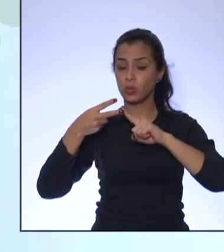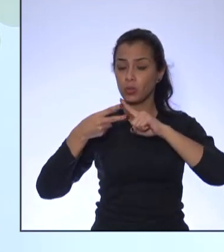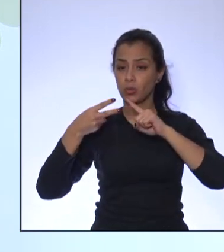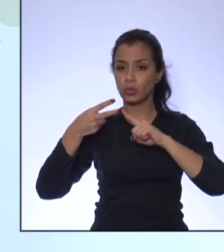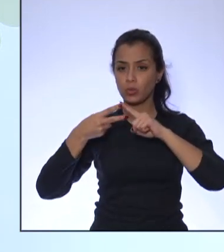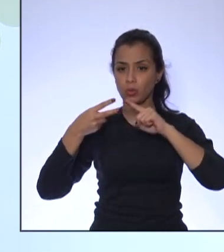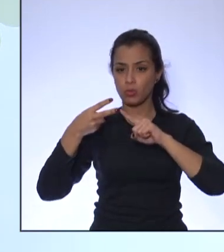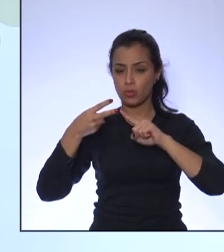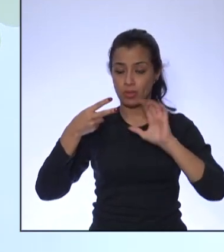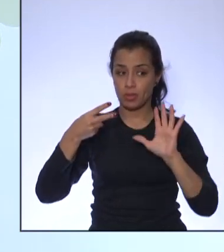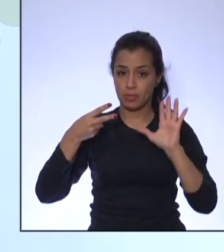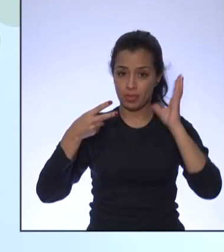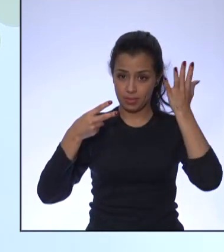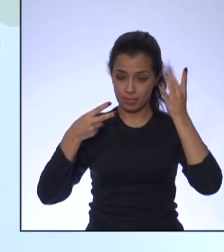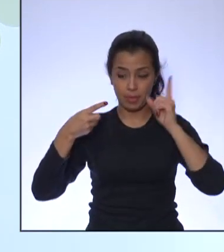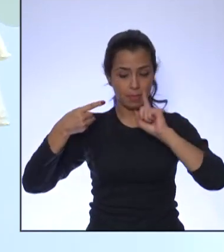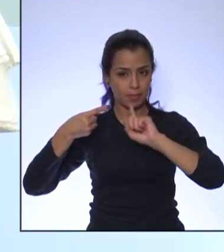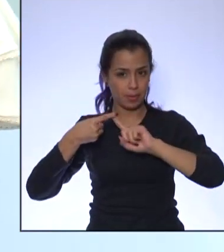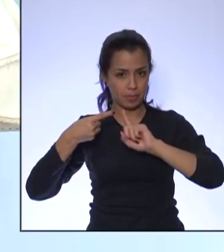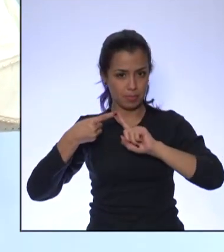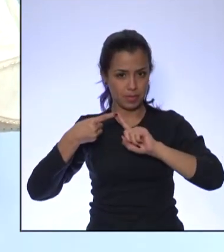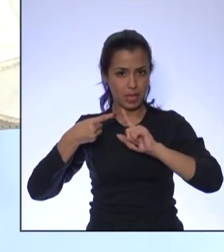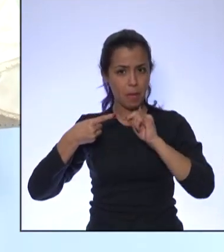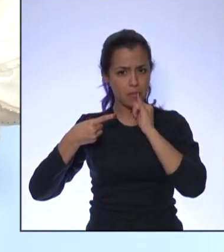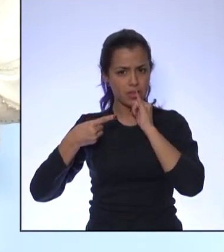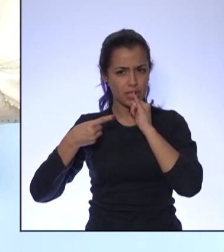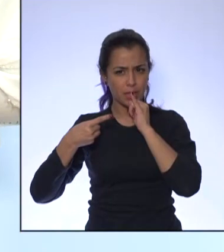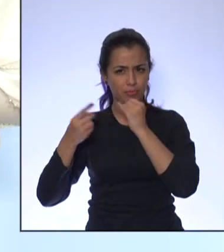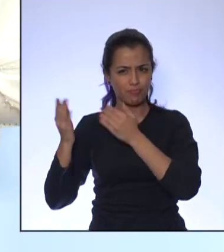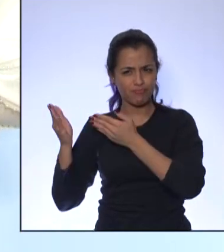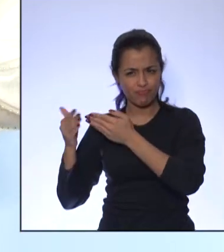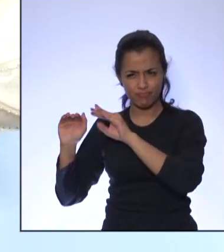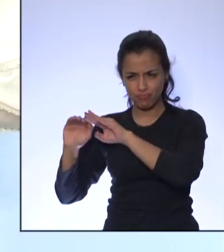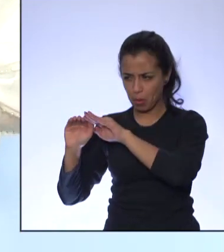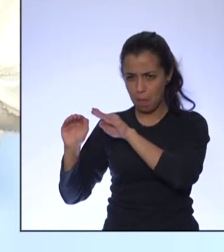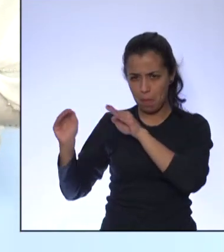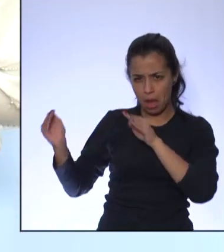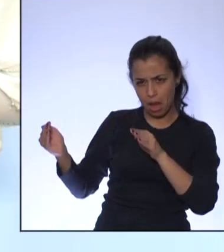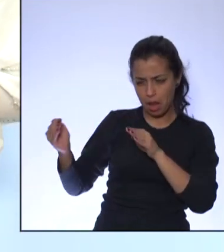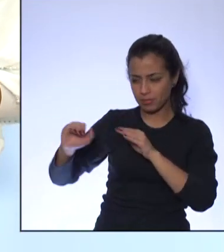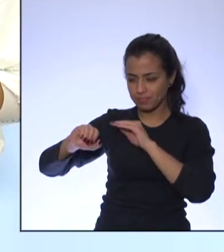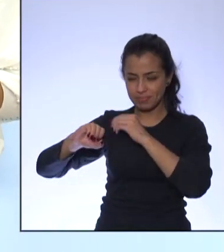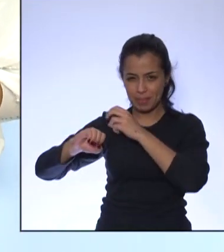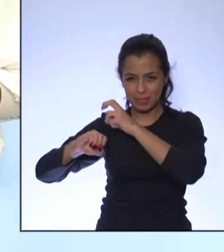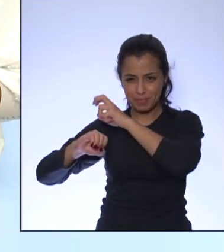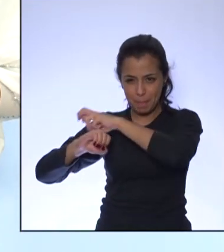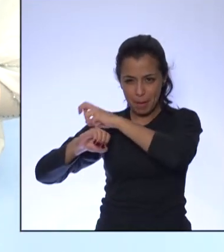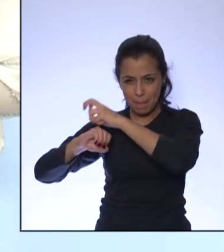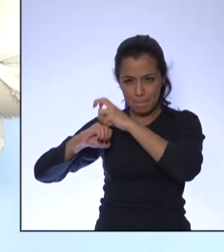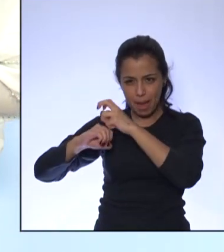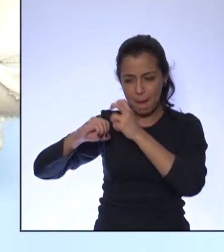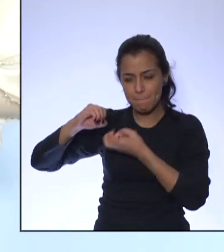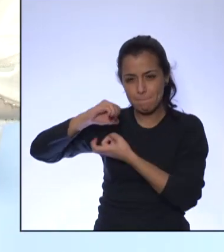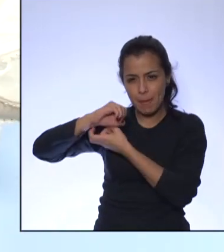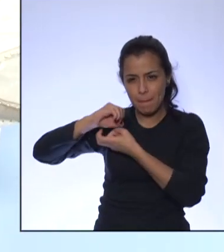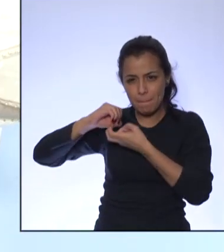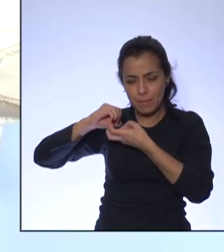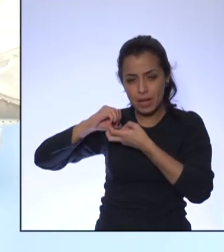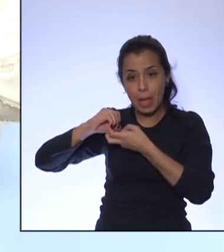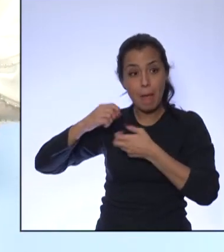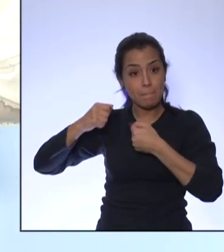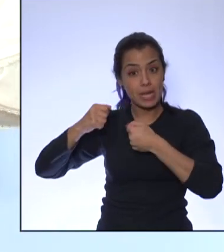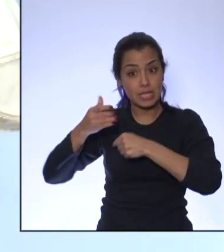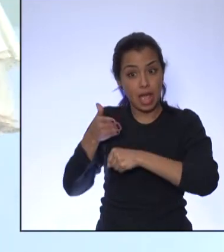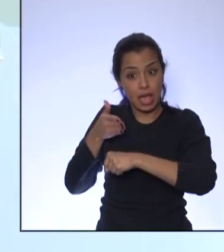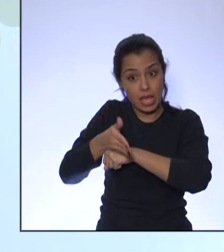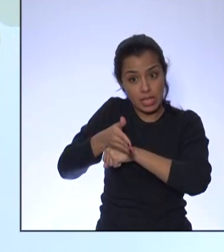duas situações. Então, a primeira, essa membrana plasmática ela precisa permitir a entrada ou saída de substâncias. E para ela permitir essa